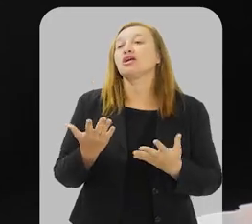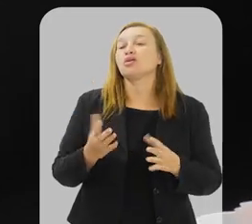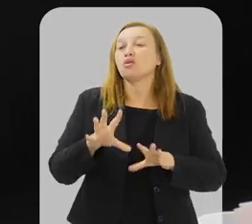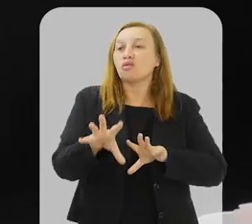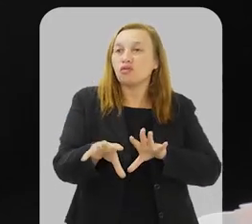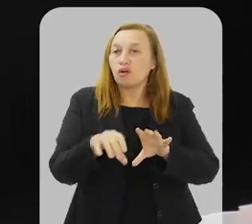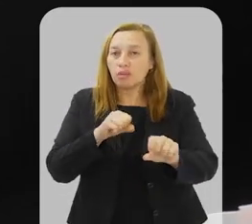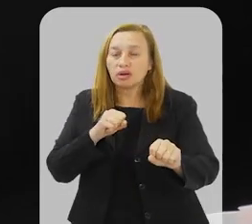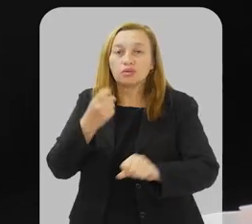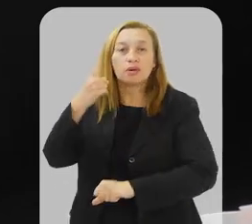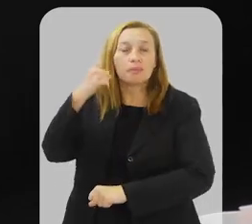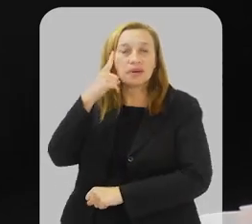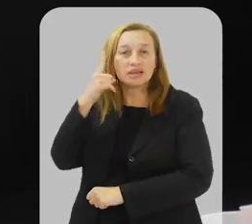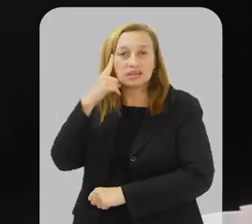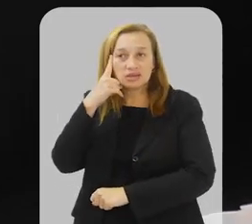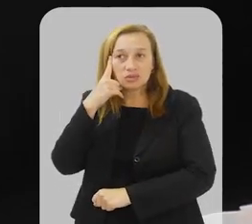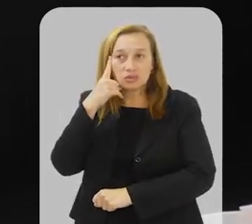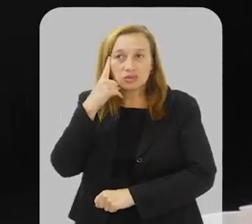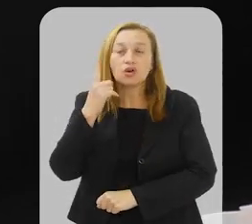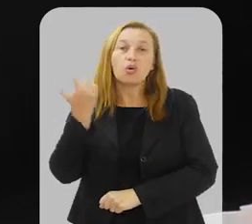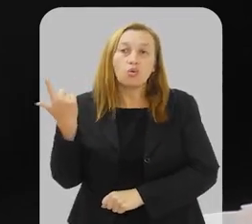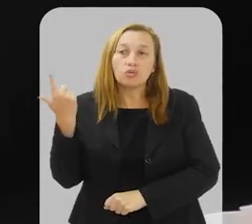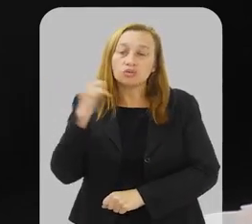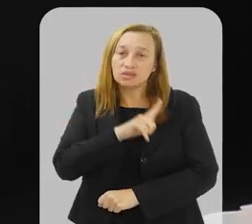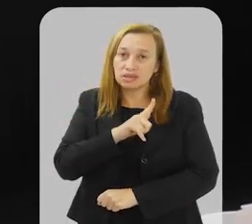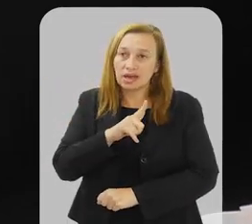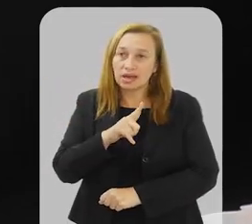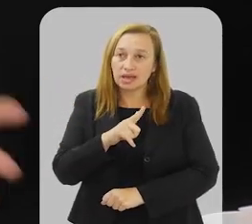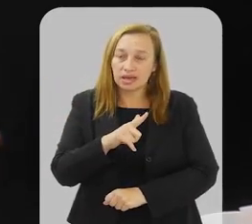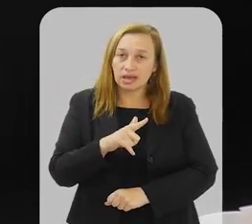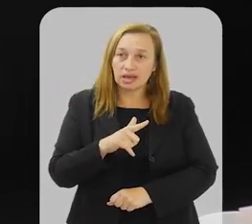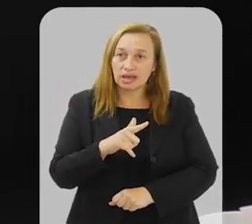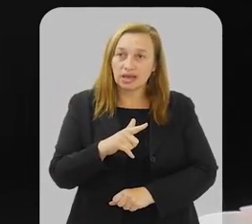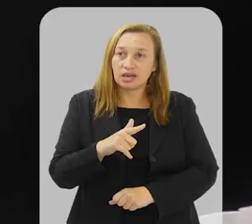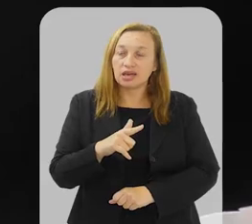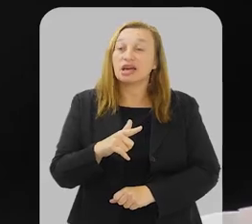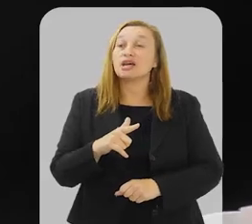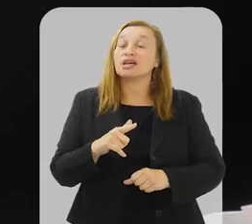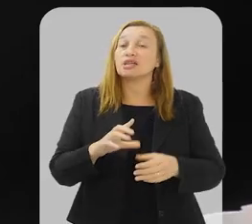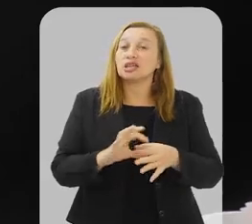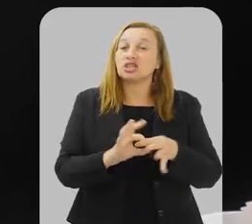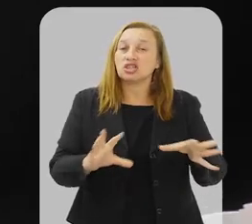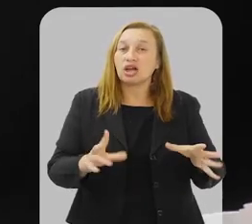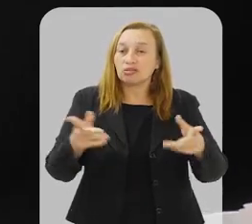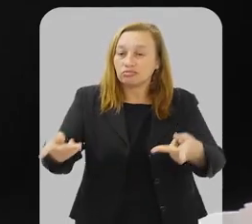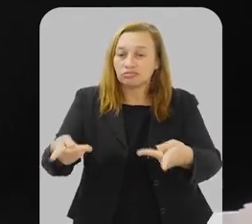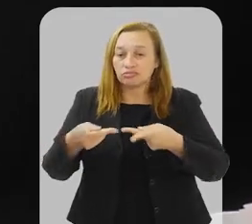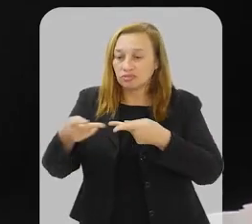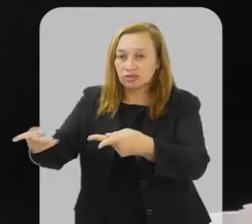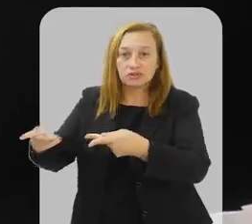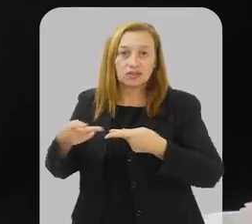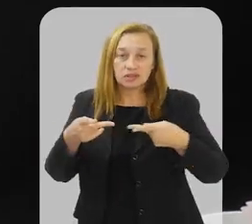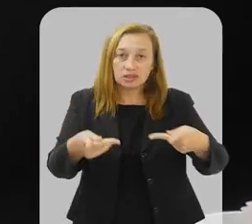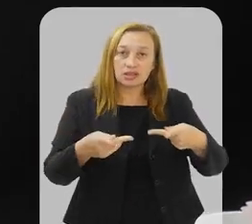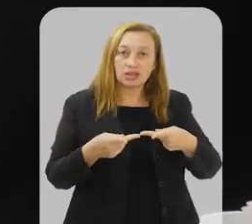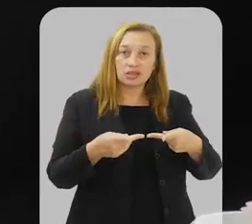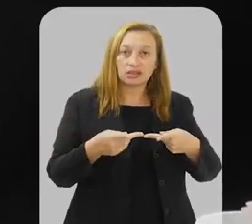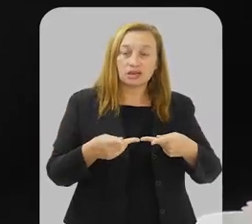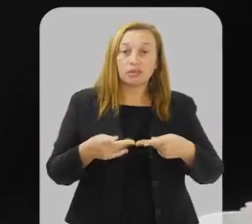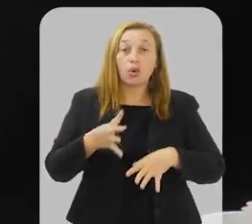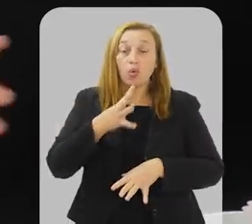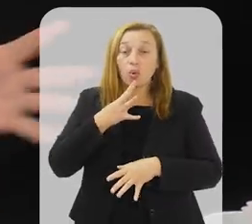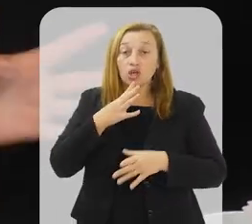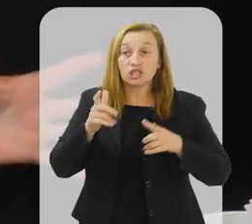enquanto escola enquanto formador enquanto Pensador a gente consegue abrir espaços para que as pessoas nos nos visitem a gente os